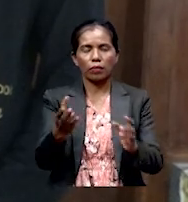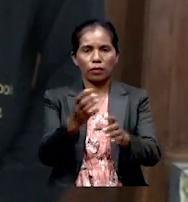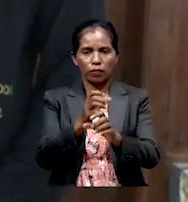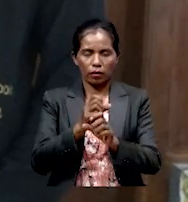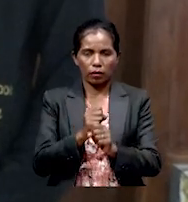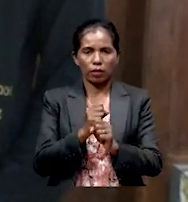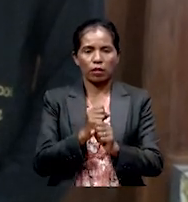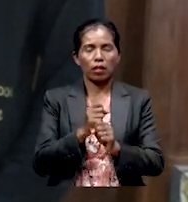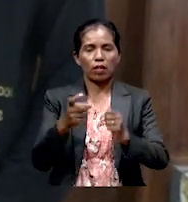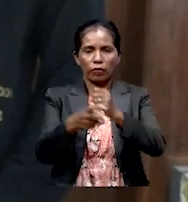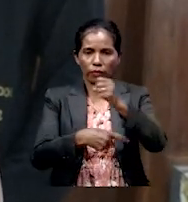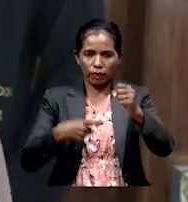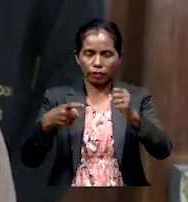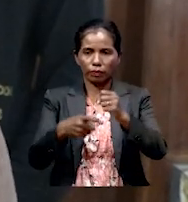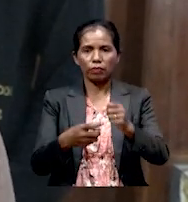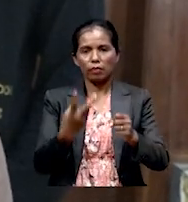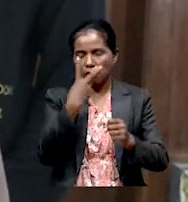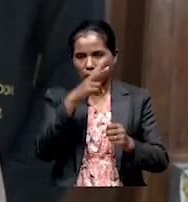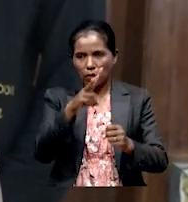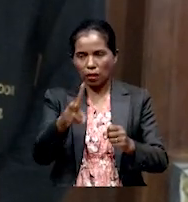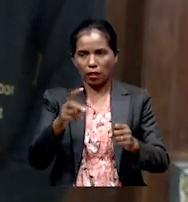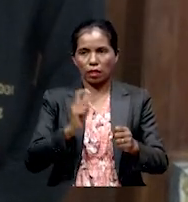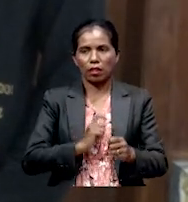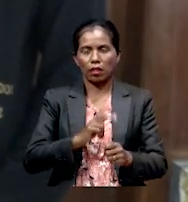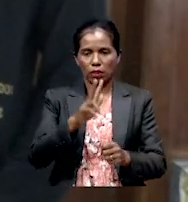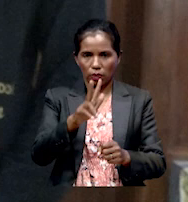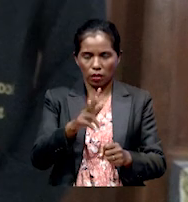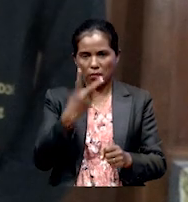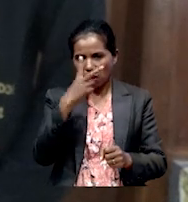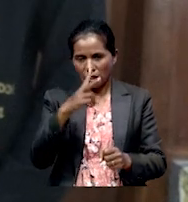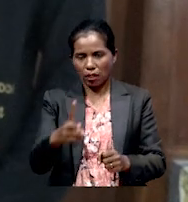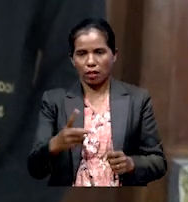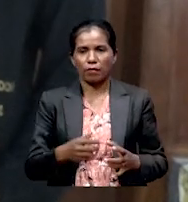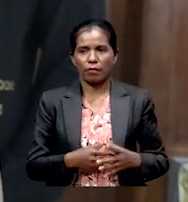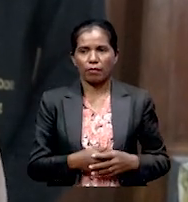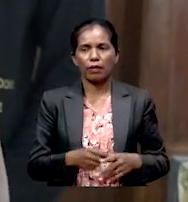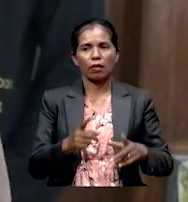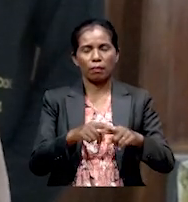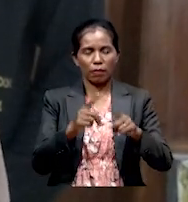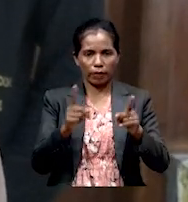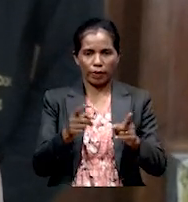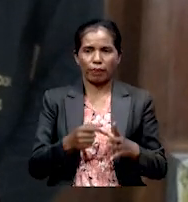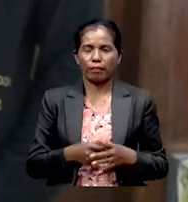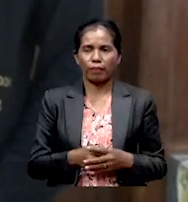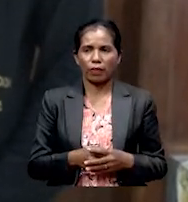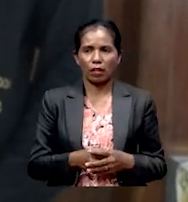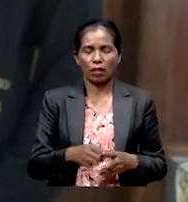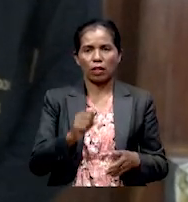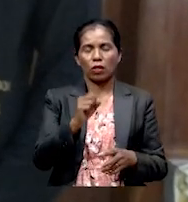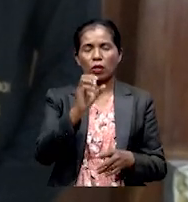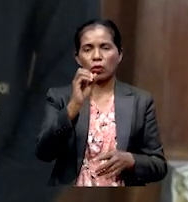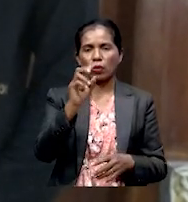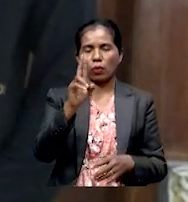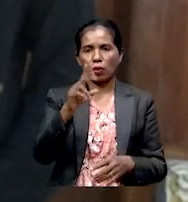colheita de sorgo e mare rai tastolo né mare rai né rai maran mas ve sorgo ne moris ou